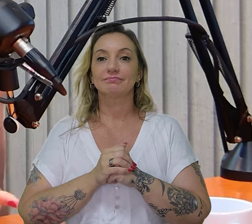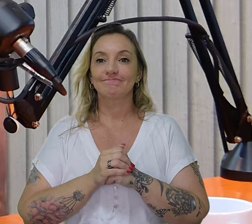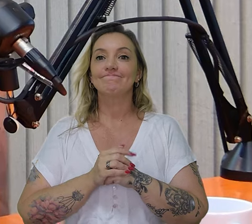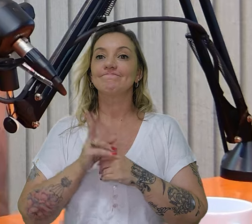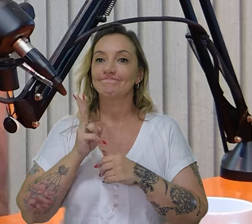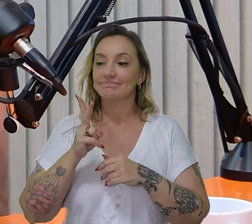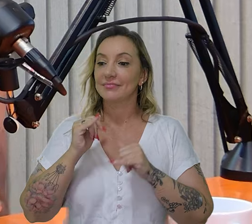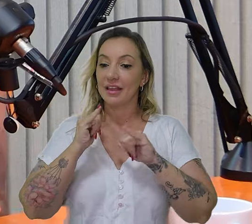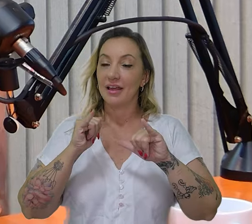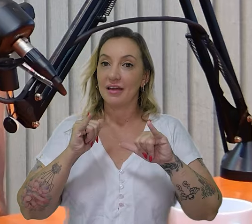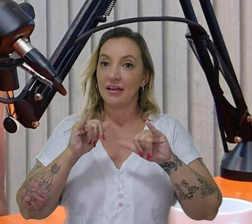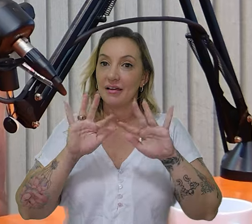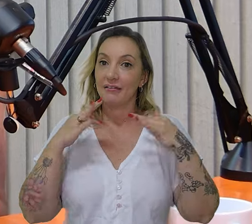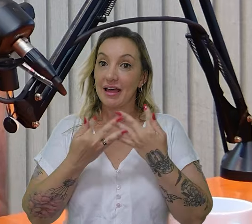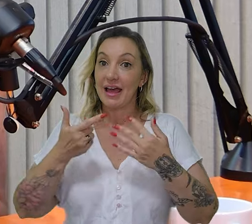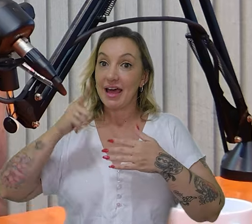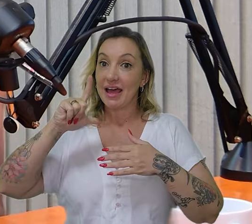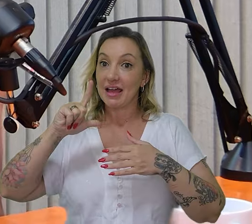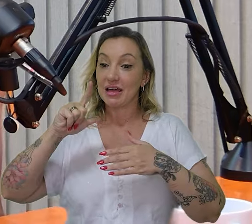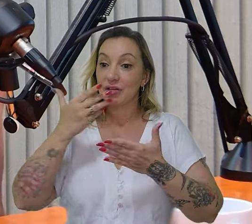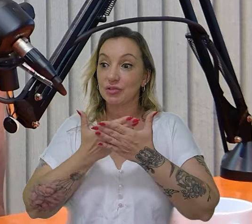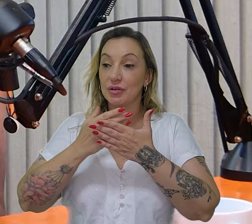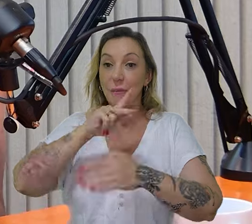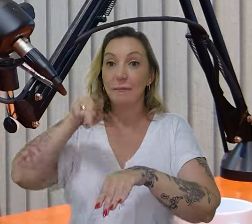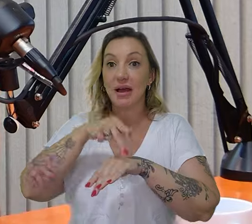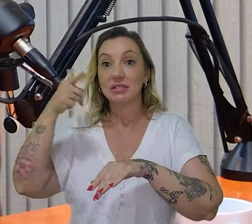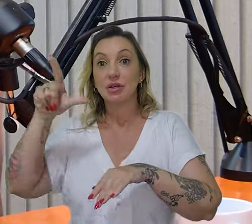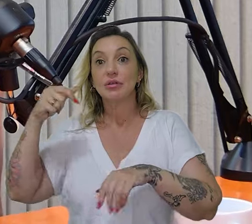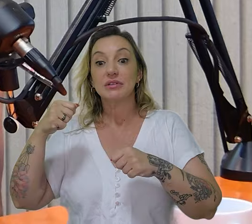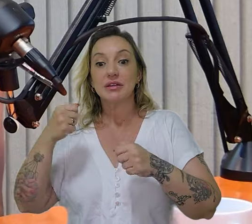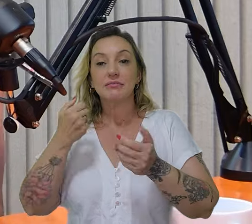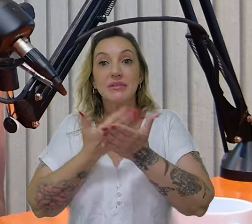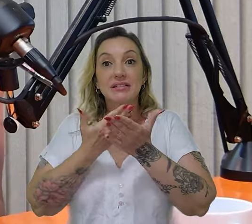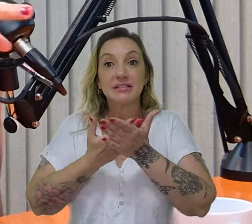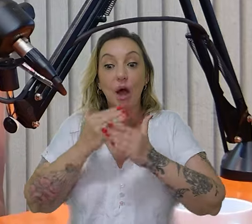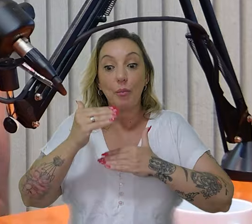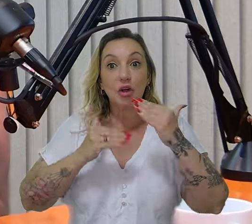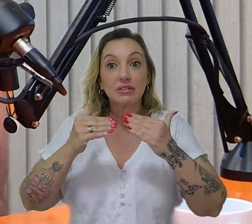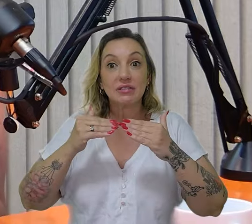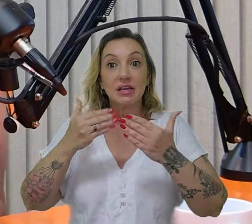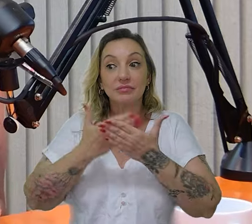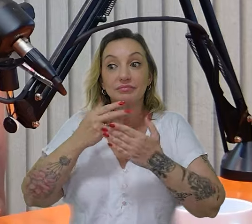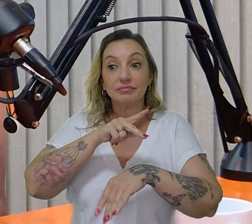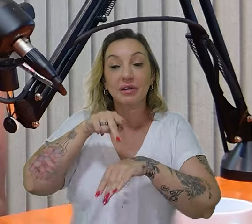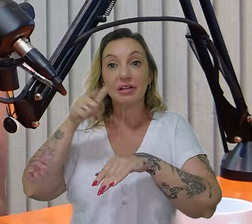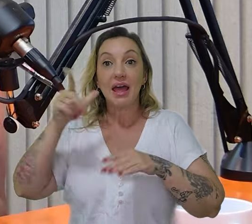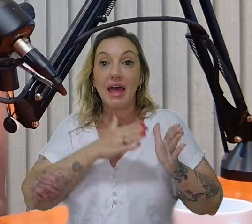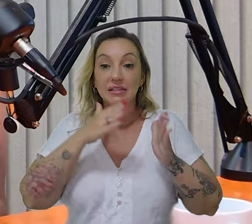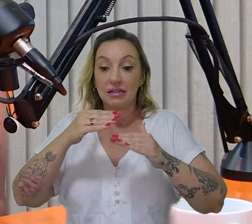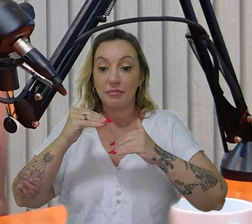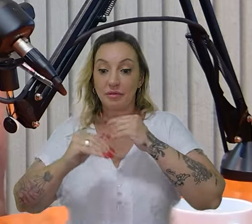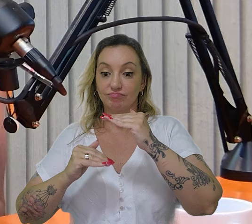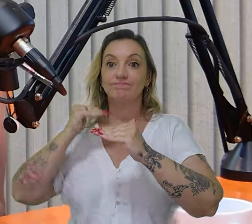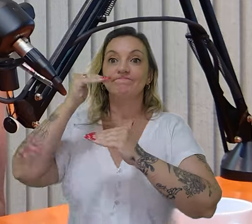falo PR as famílias que antes de estudar fora você tem que estudar o processo de estudar fora porque essa é uma etapa que as pessoas pulam